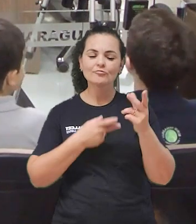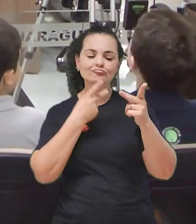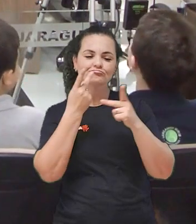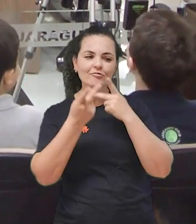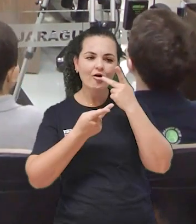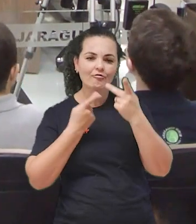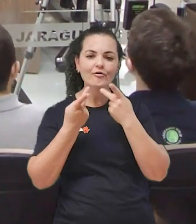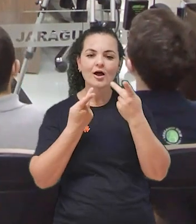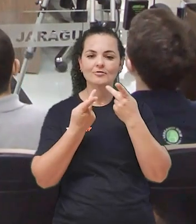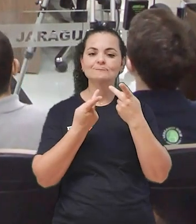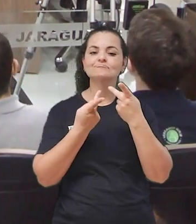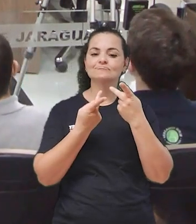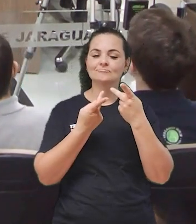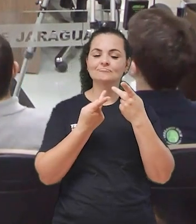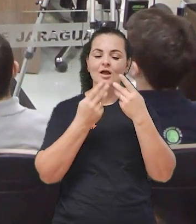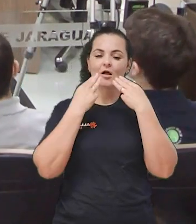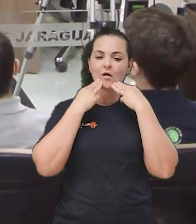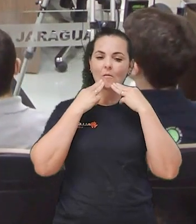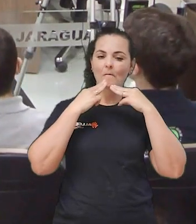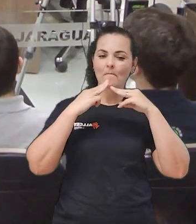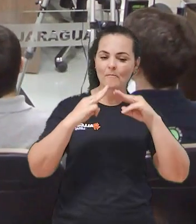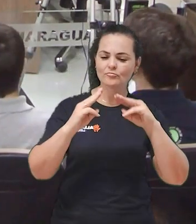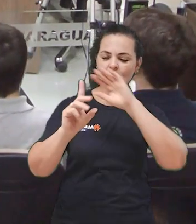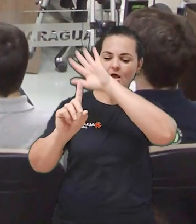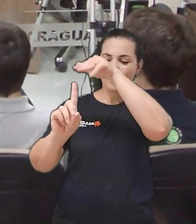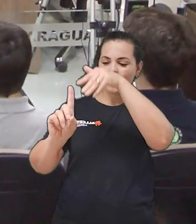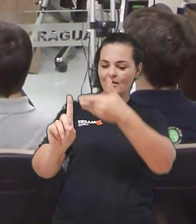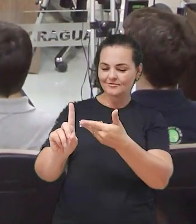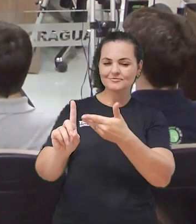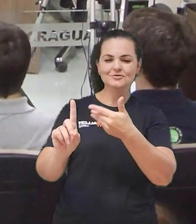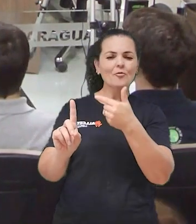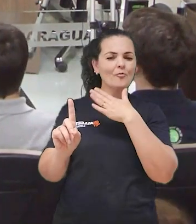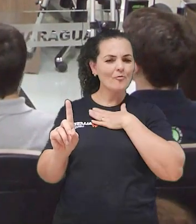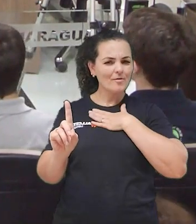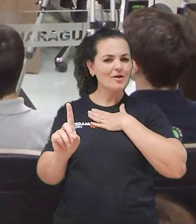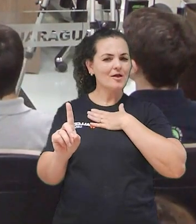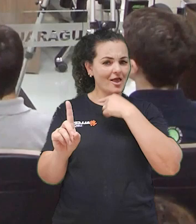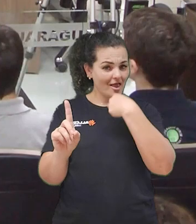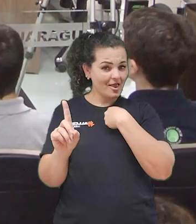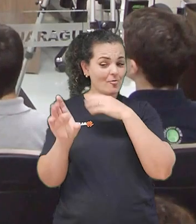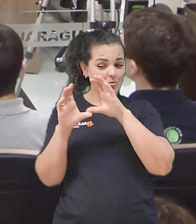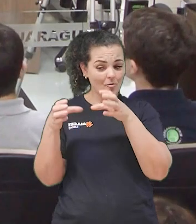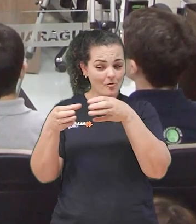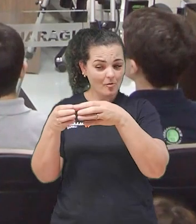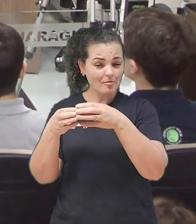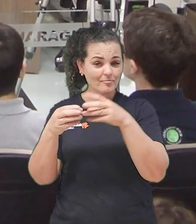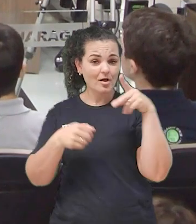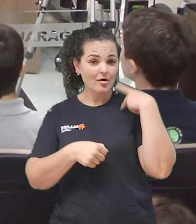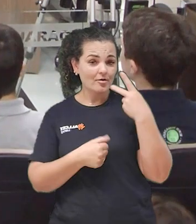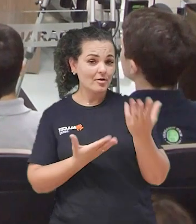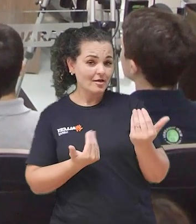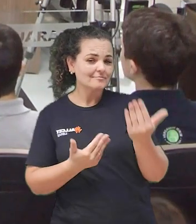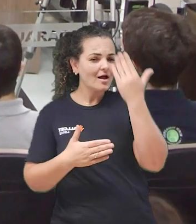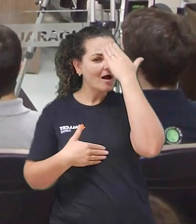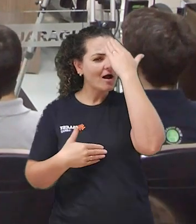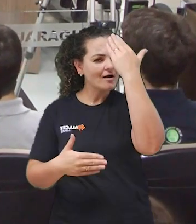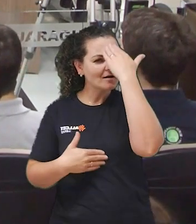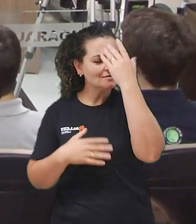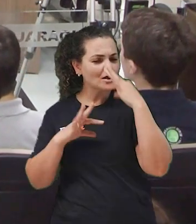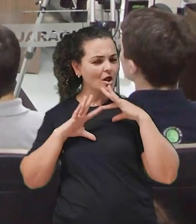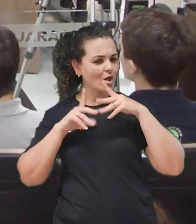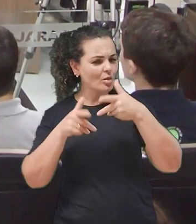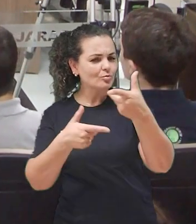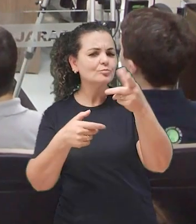Helena quero dizer que é de extremo mérito ao receber essa Moção e que com certeza eu e meus colegas vereadores Mirins somos